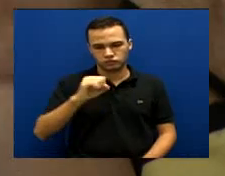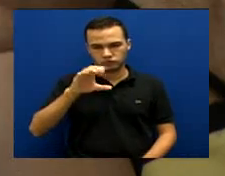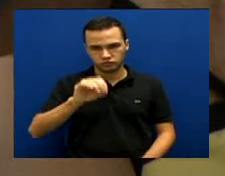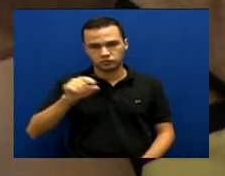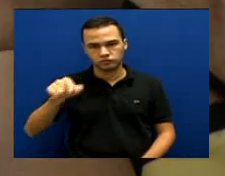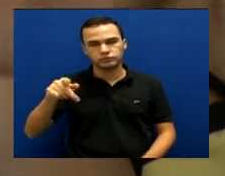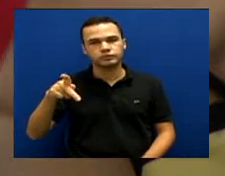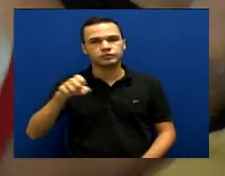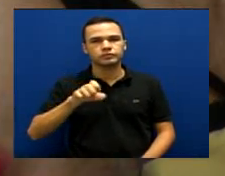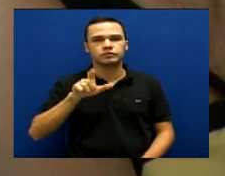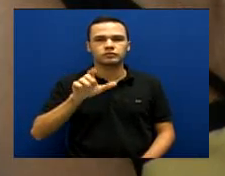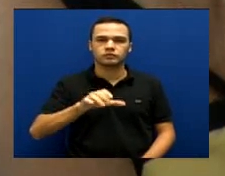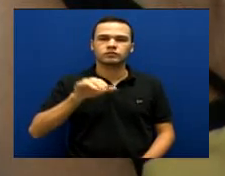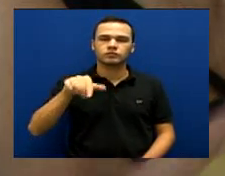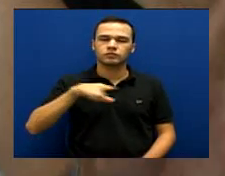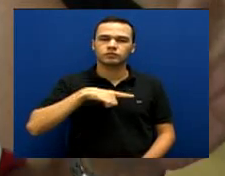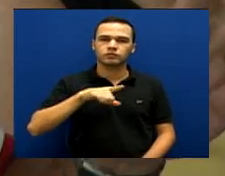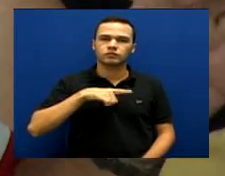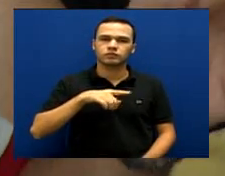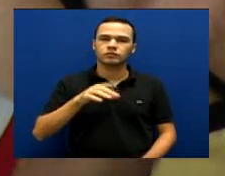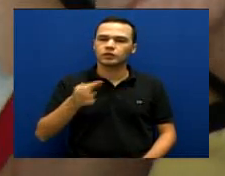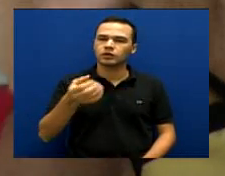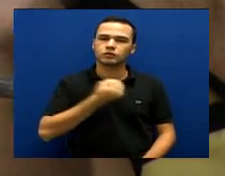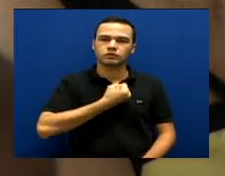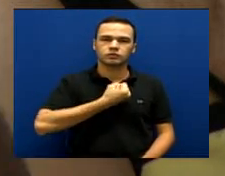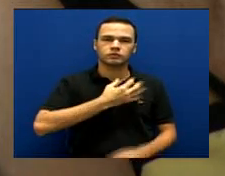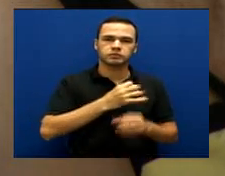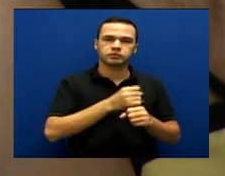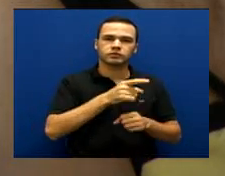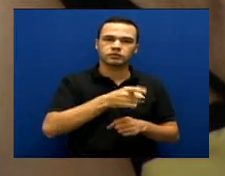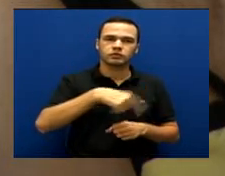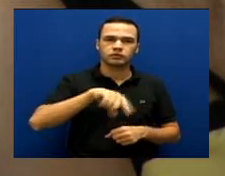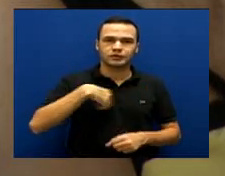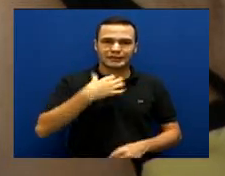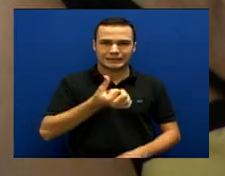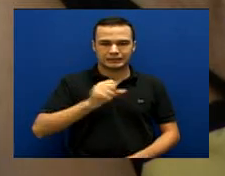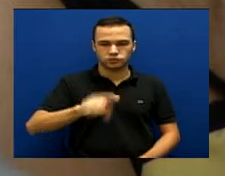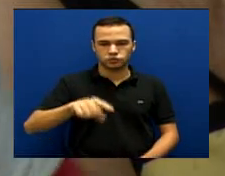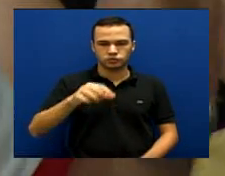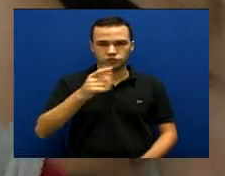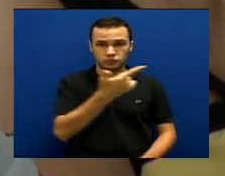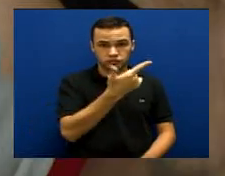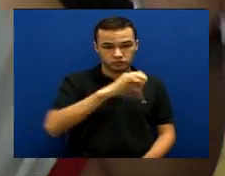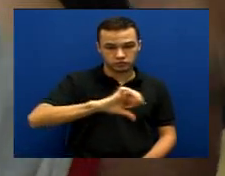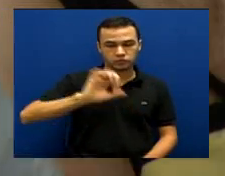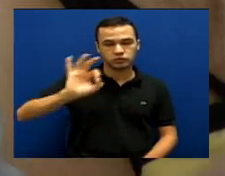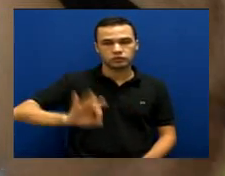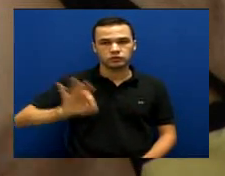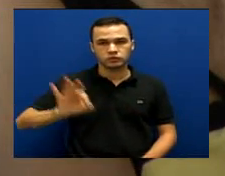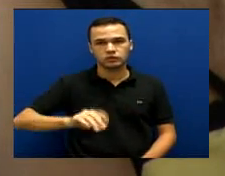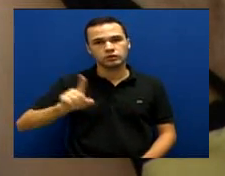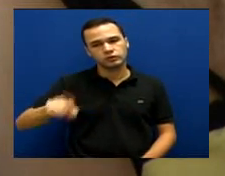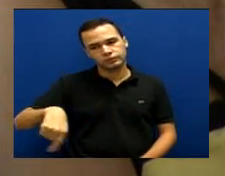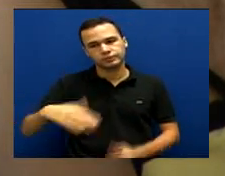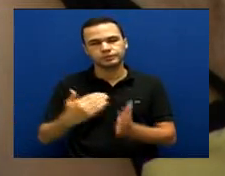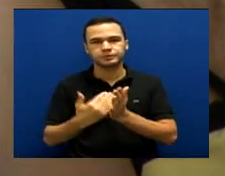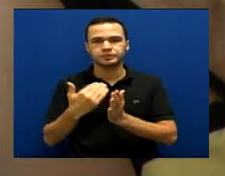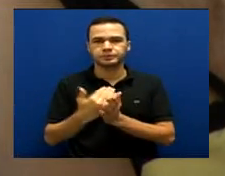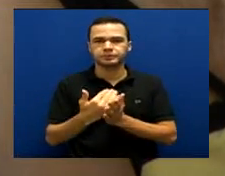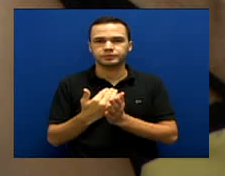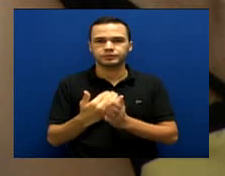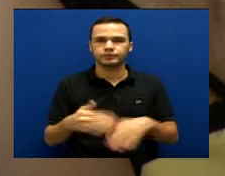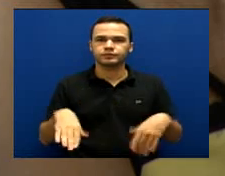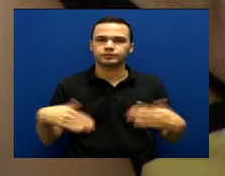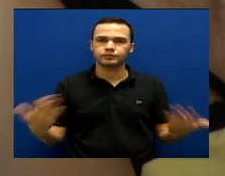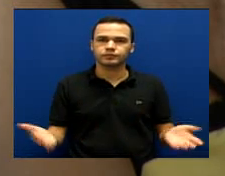55 que tem um número nós estamos abaixo dos 6 pontos 29 que é o que se pode aplicar de aumento de custo